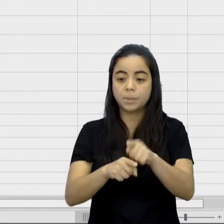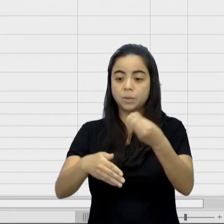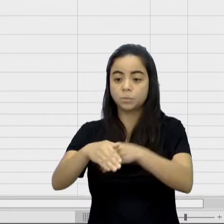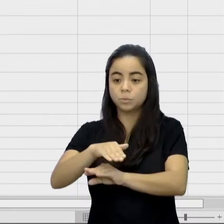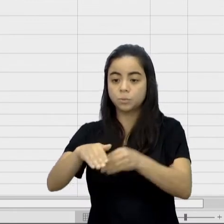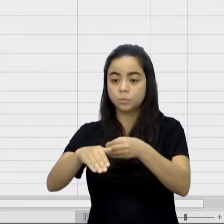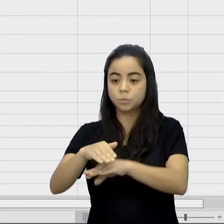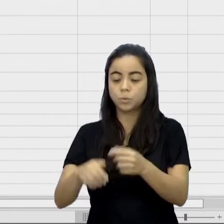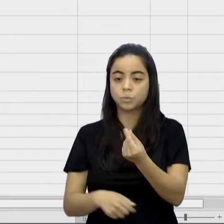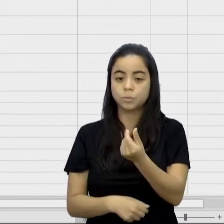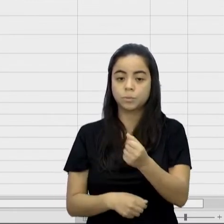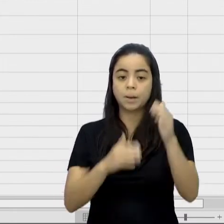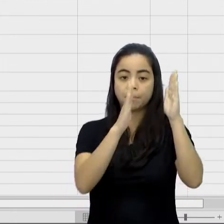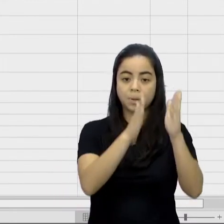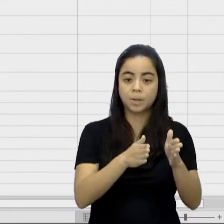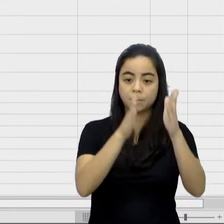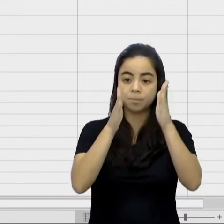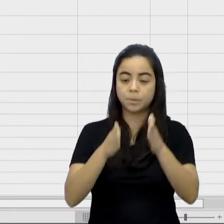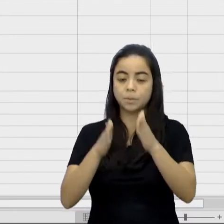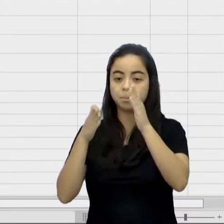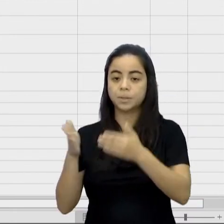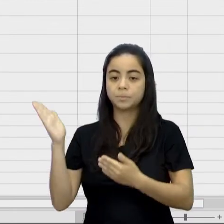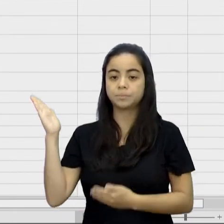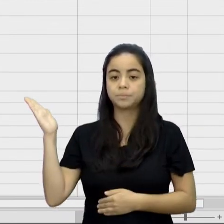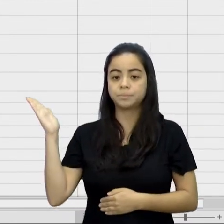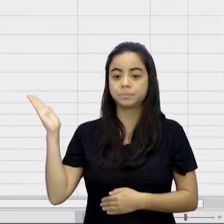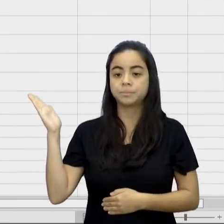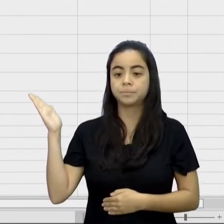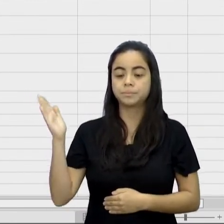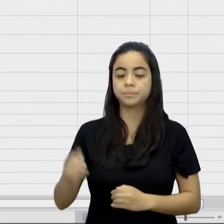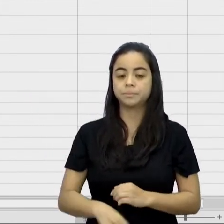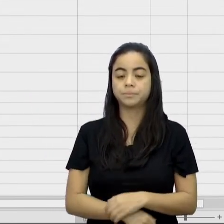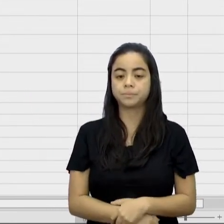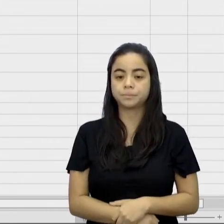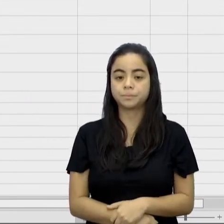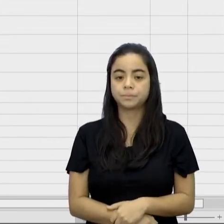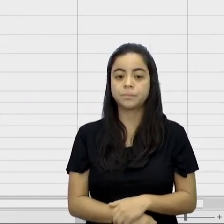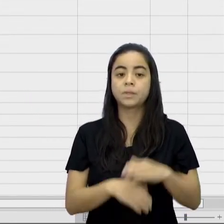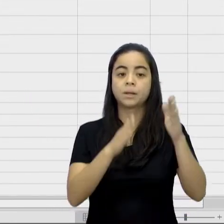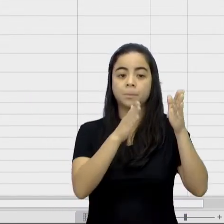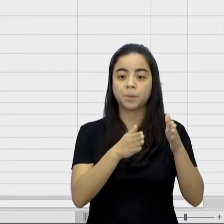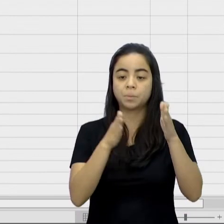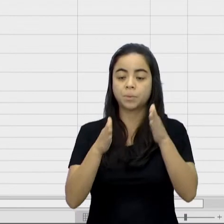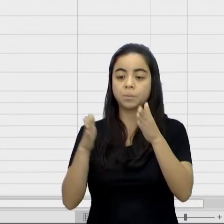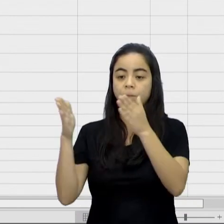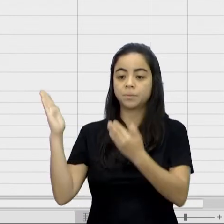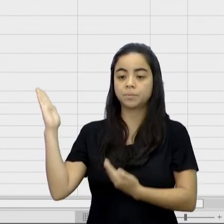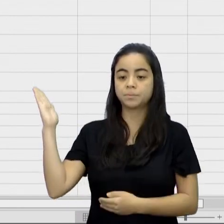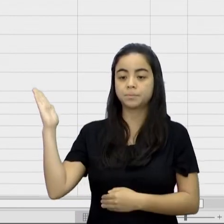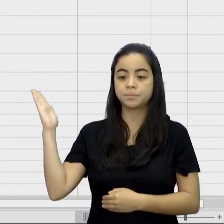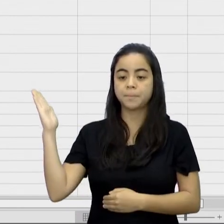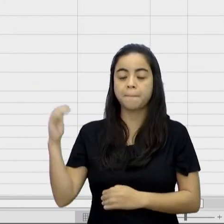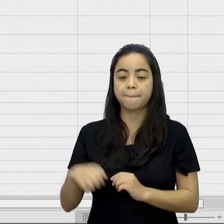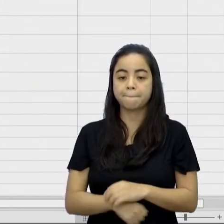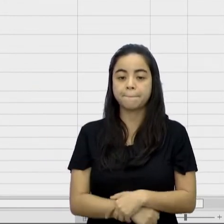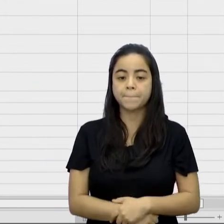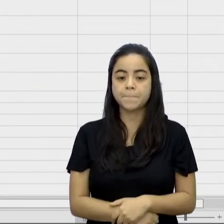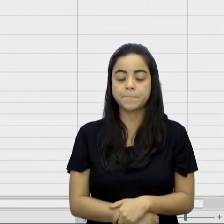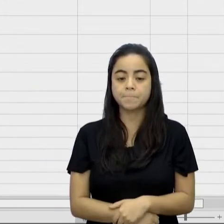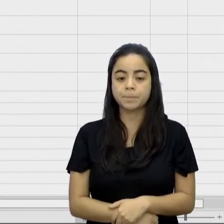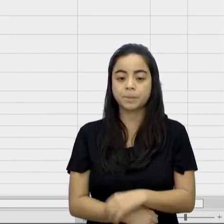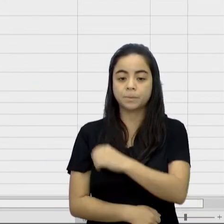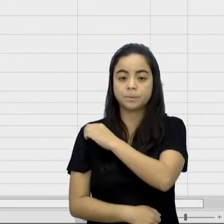fez 3 colunas aí, que está ticadinho em amarelo. Essas 3 colunas, eu vou até chegar mais perto para tentar enxergar,